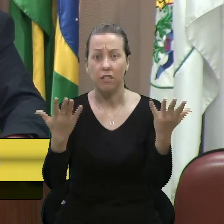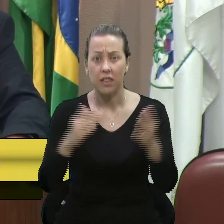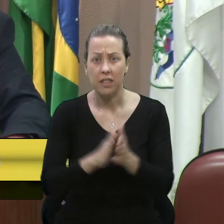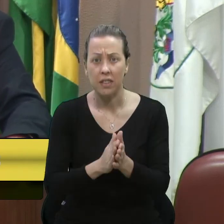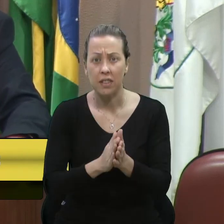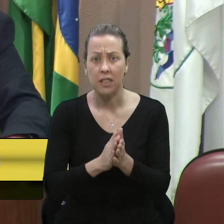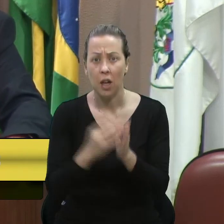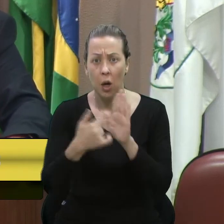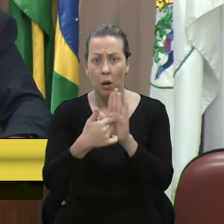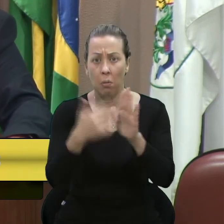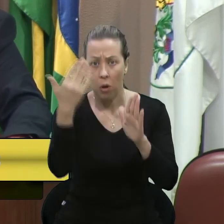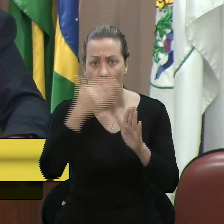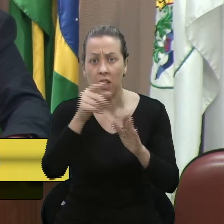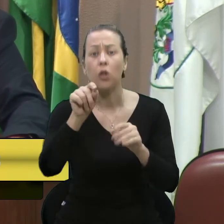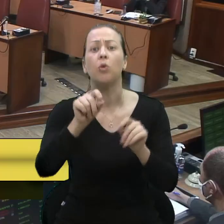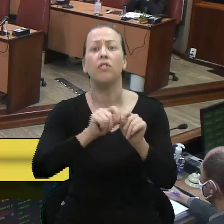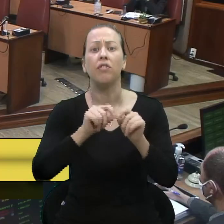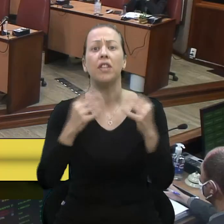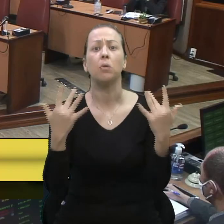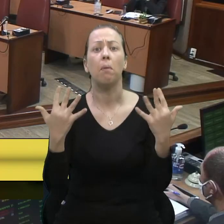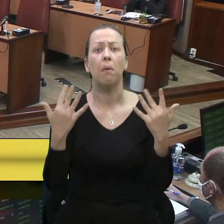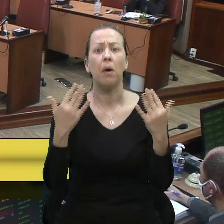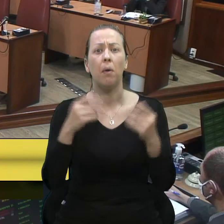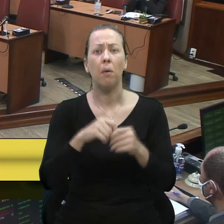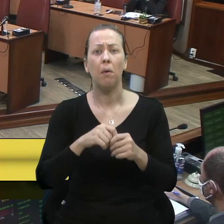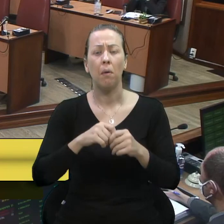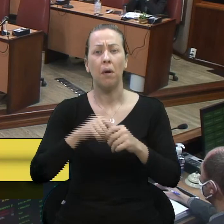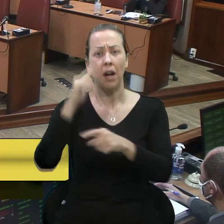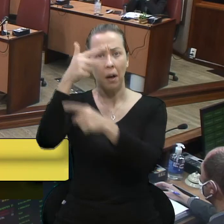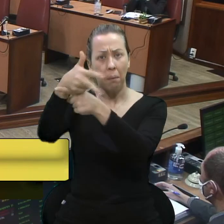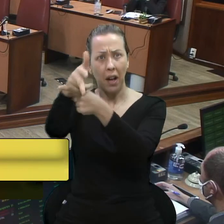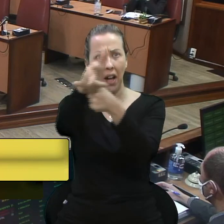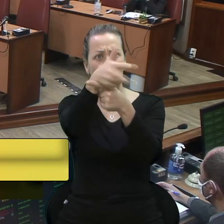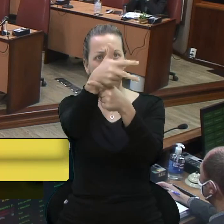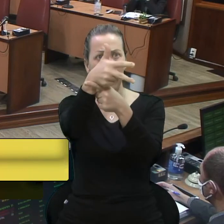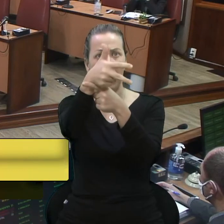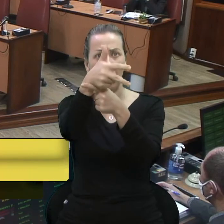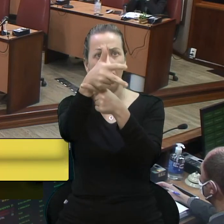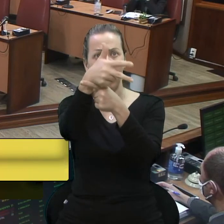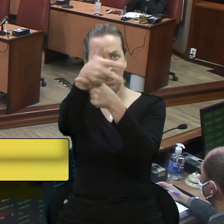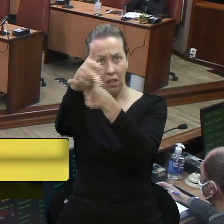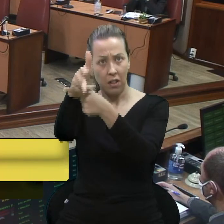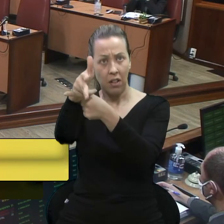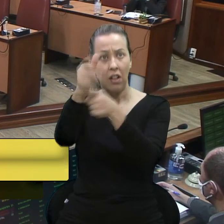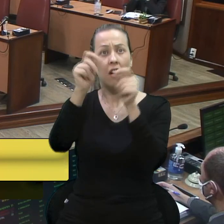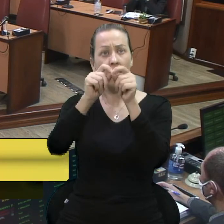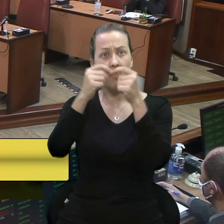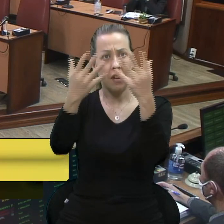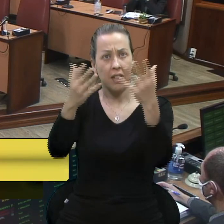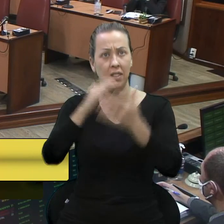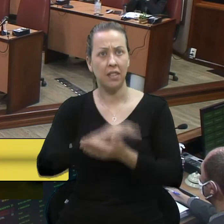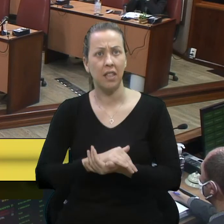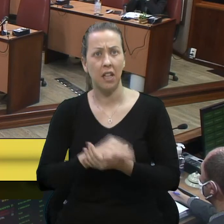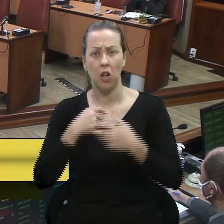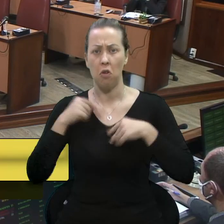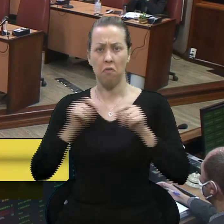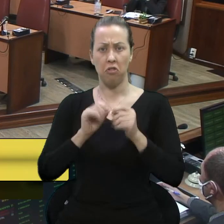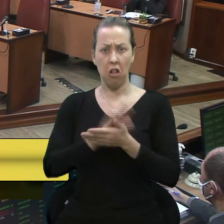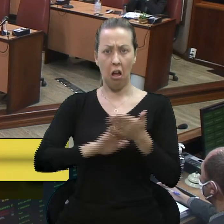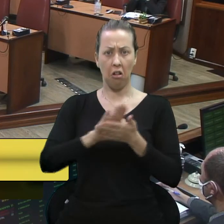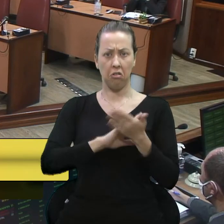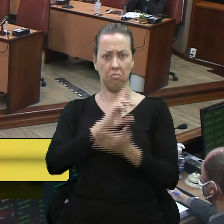Então o senhor fala no microfone o que o senhor fez com a mão, não com a mão, com a mão para a Câmara ver. Se senhor puder fazer o favor de... Não, eu não fiz nada, vereador.